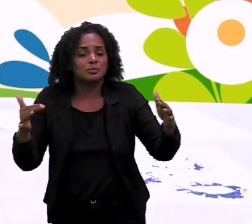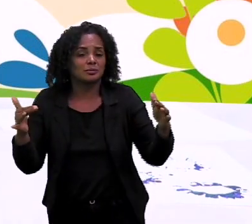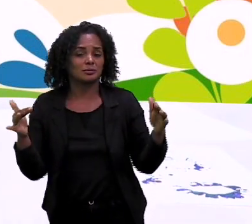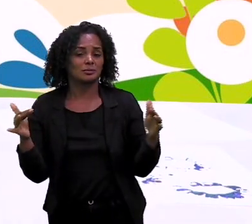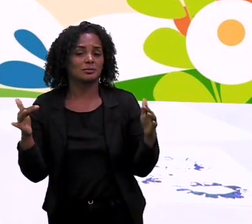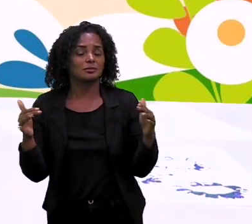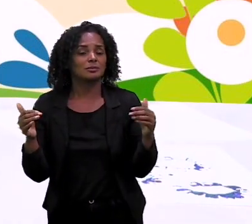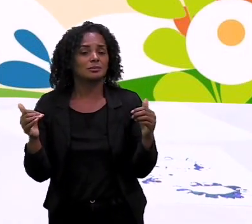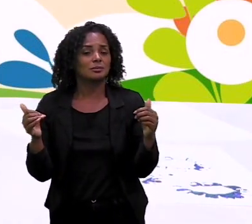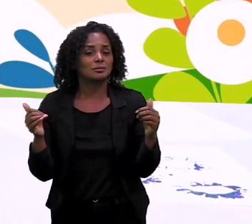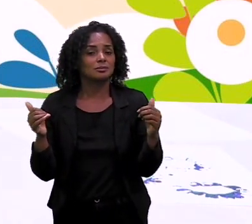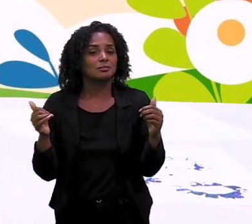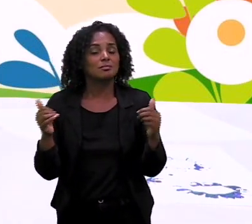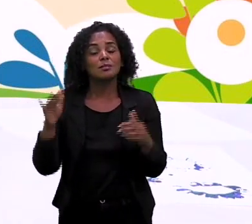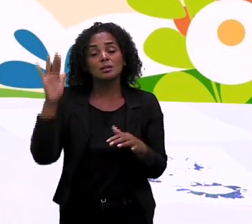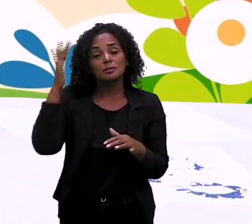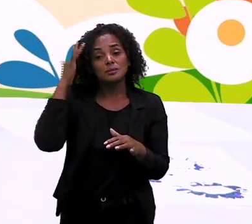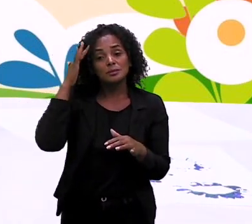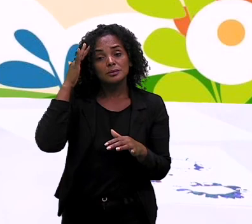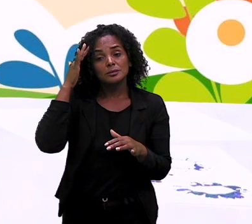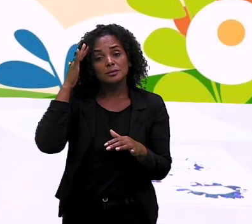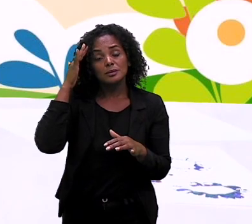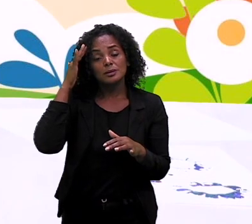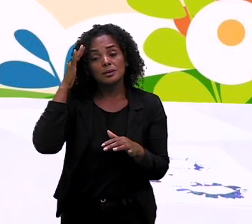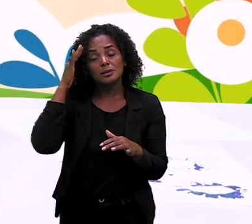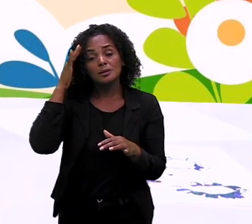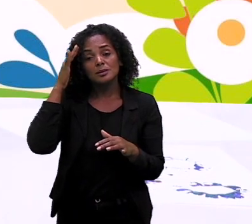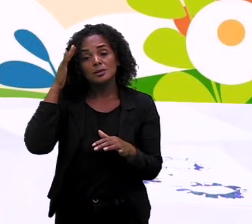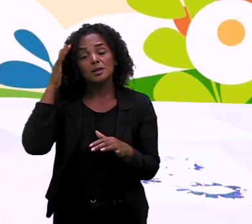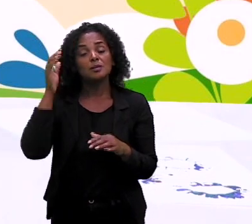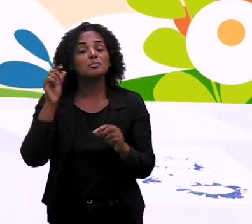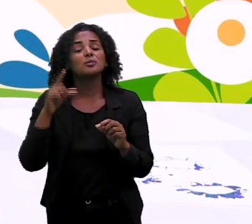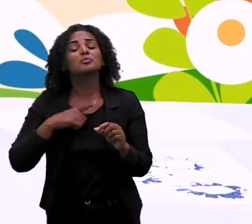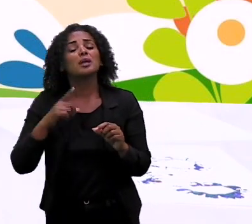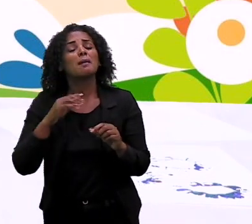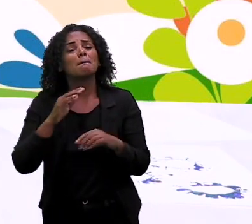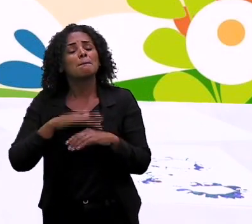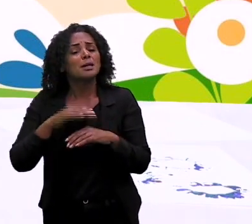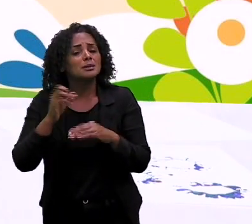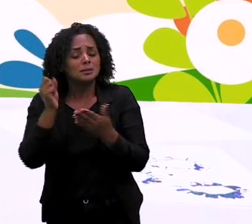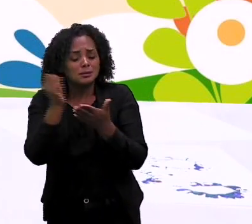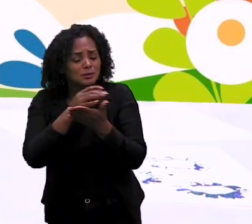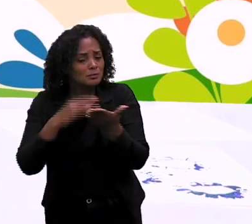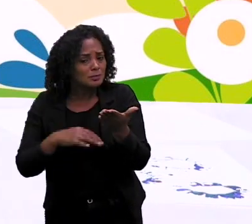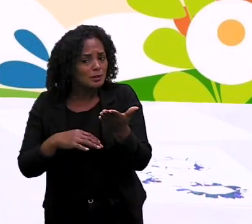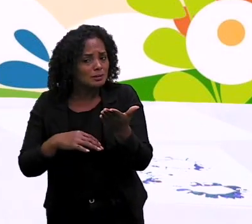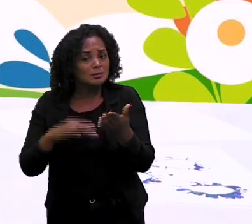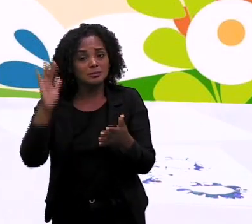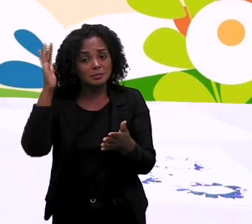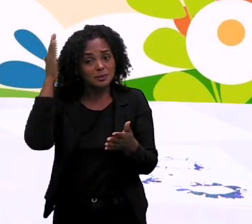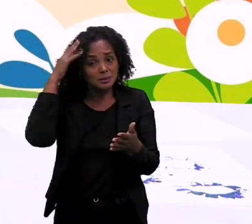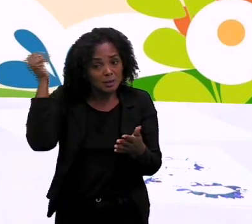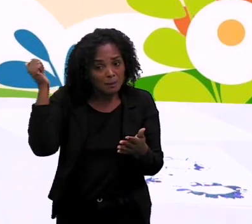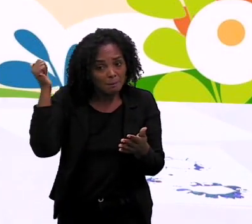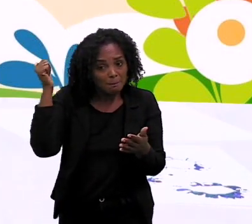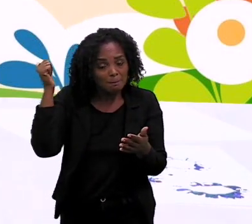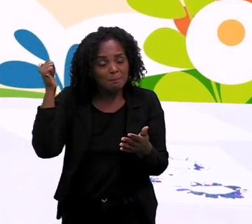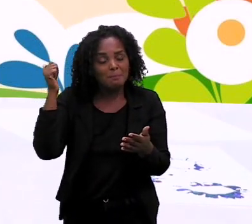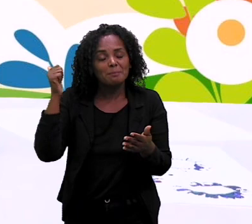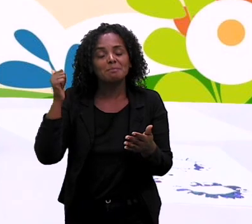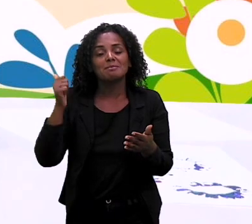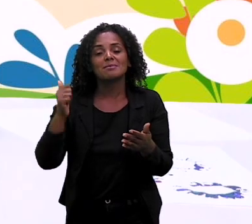cores. Vocês sabem onde tem mais atividades divertidas e iguais às de hoje?